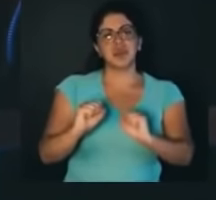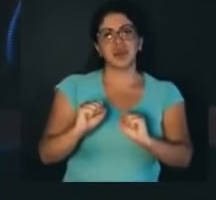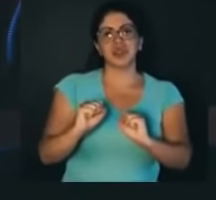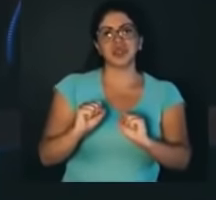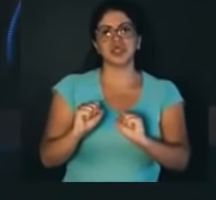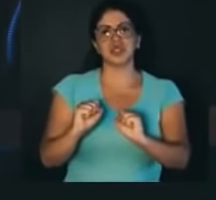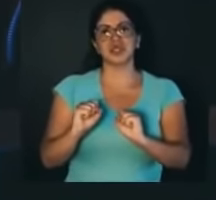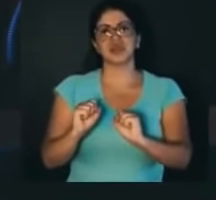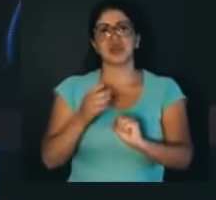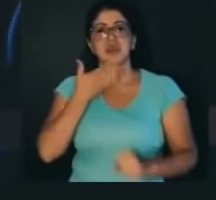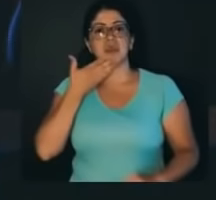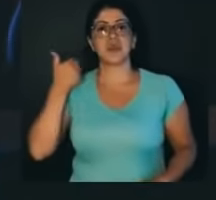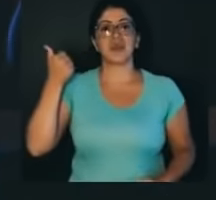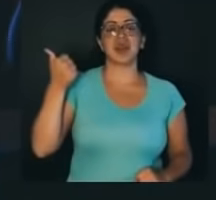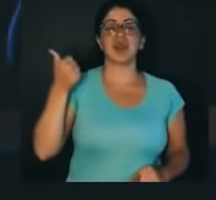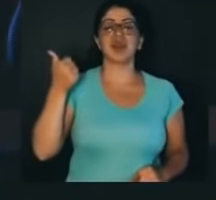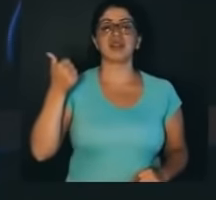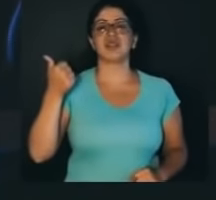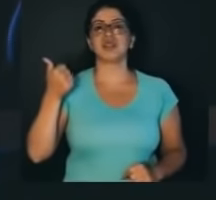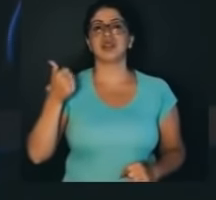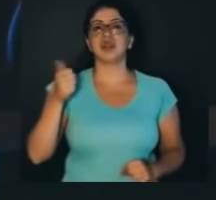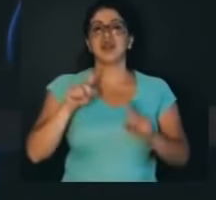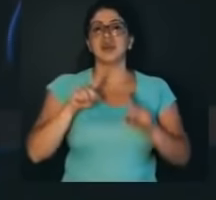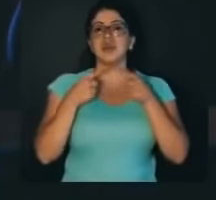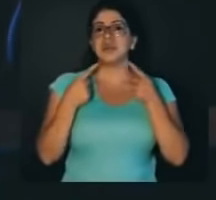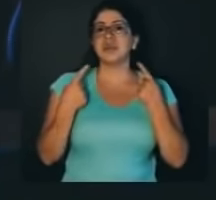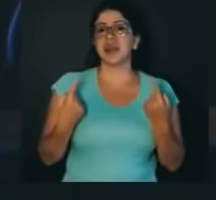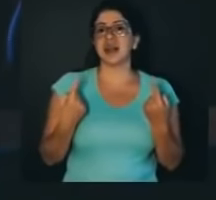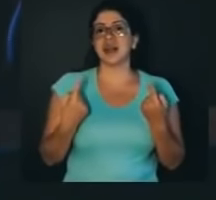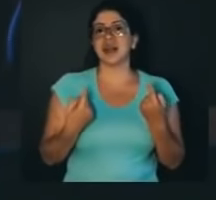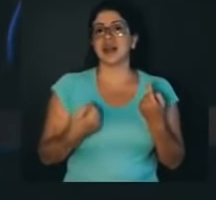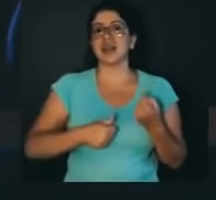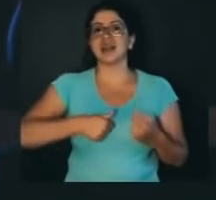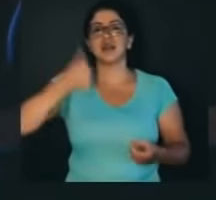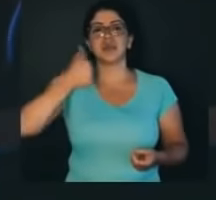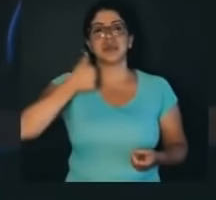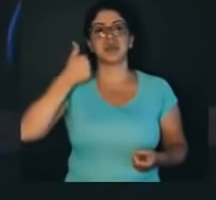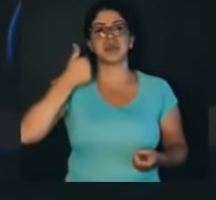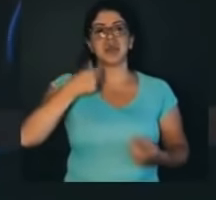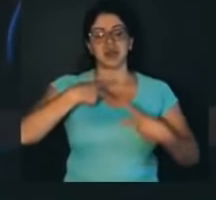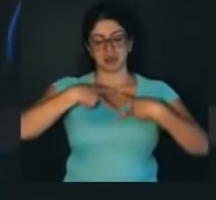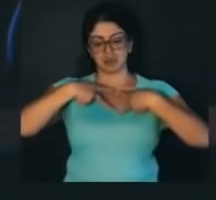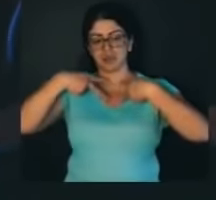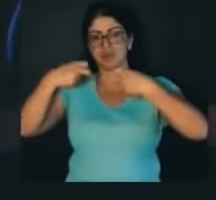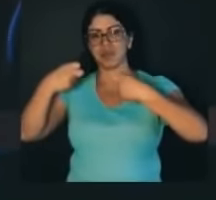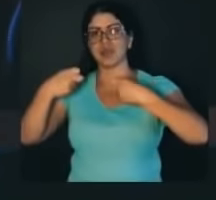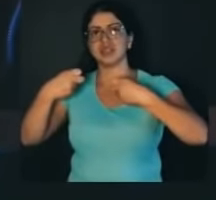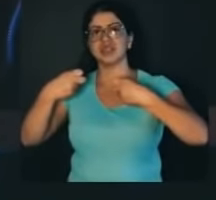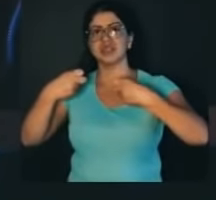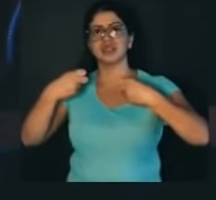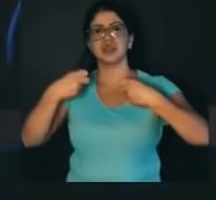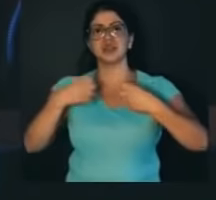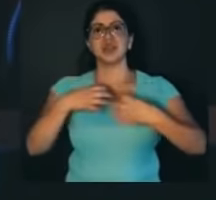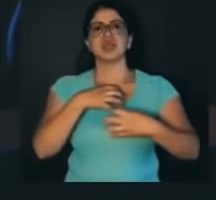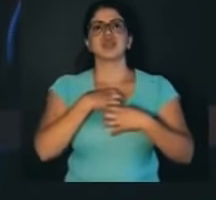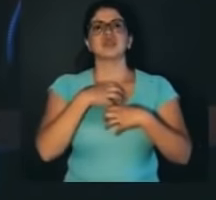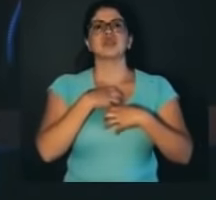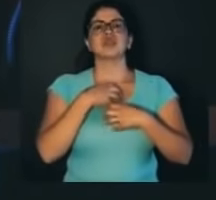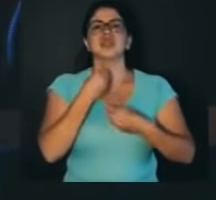Mas é necessário que você avalie o teor do conteúdo que você está passando para outra